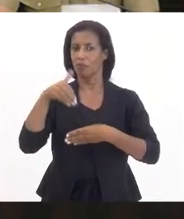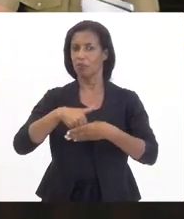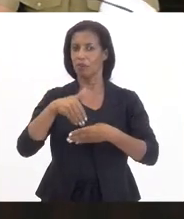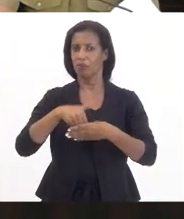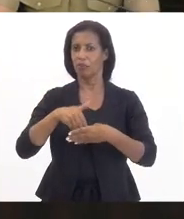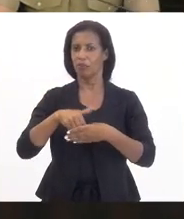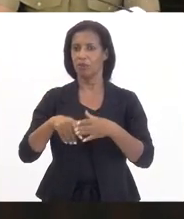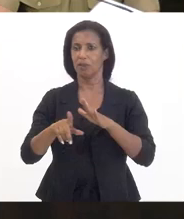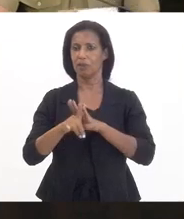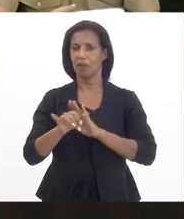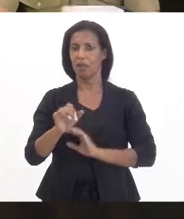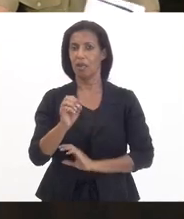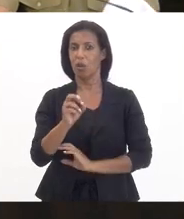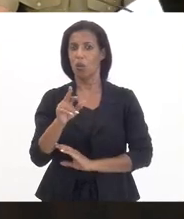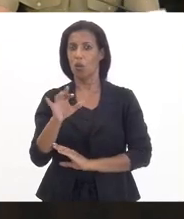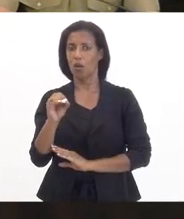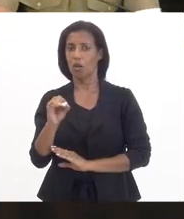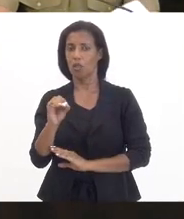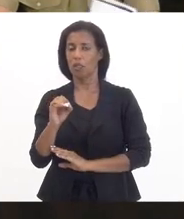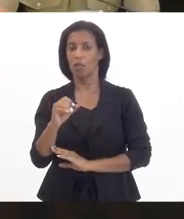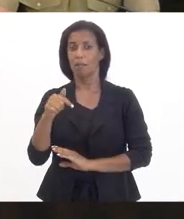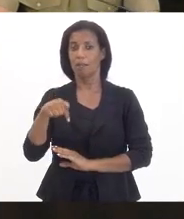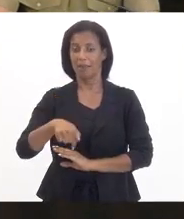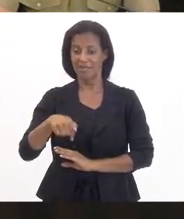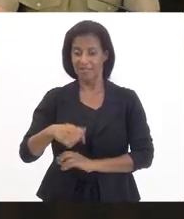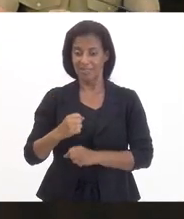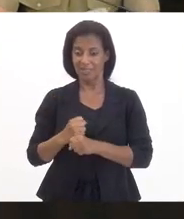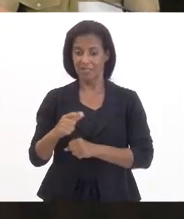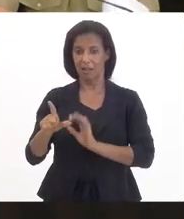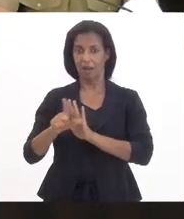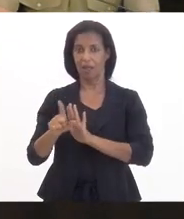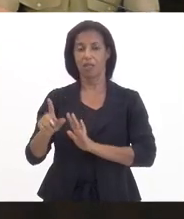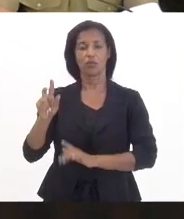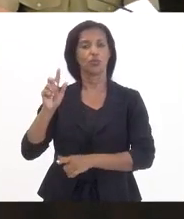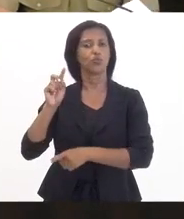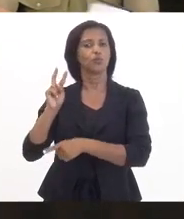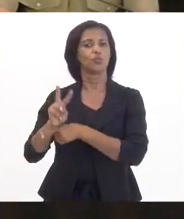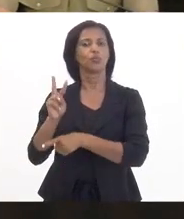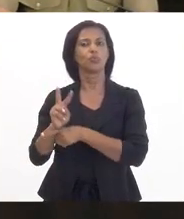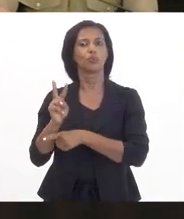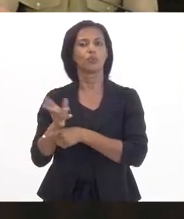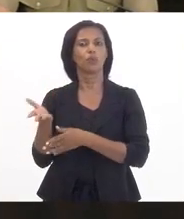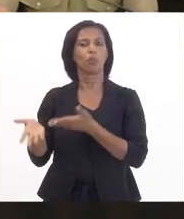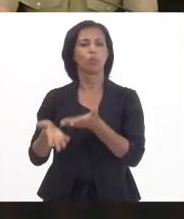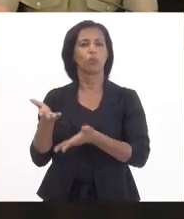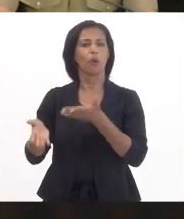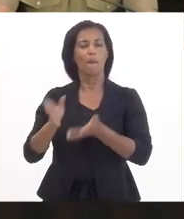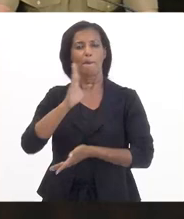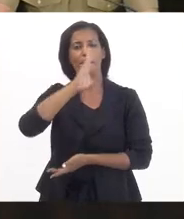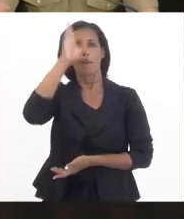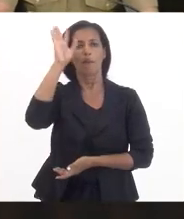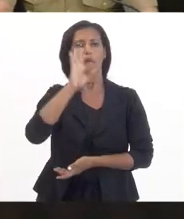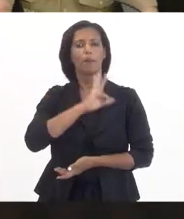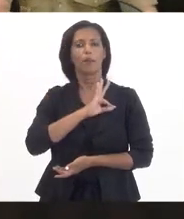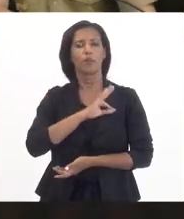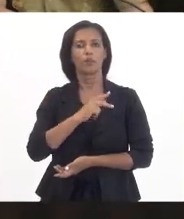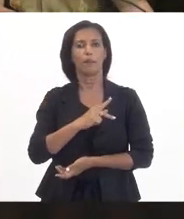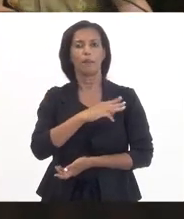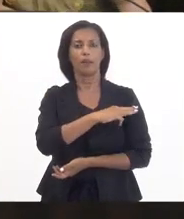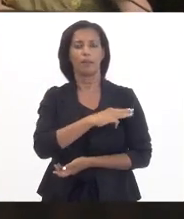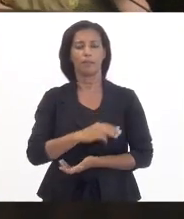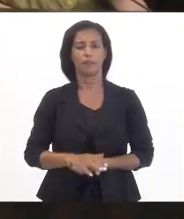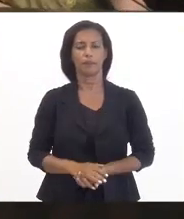lei orgânica da Polícia Civil, mas ainda esse ano, a lei de proteção, que trata do bombeiro e dos policiais militares,